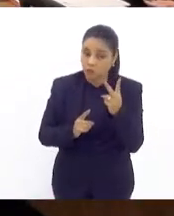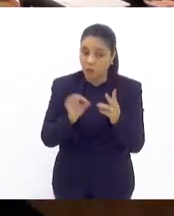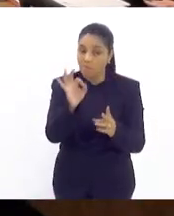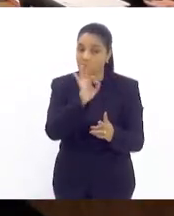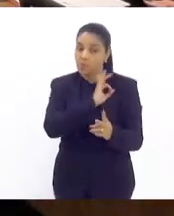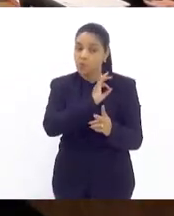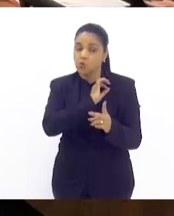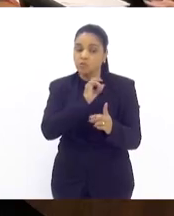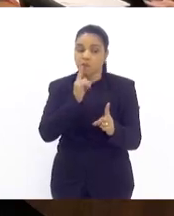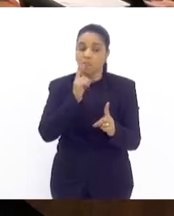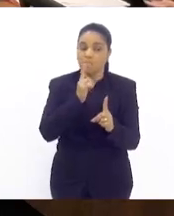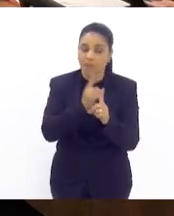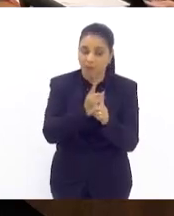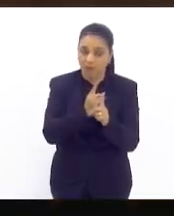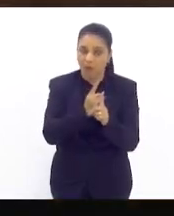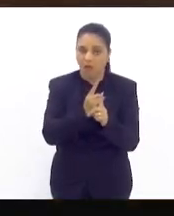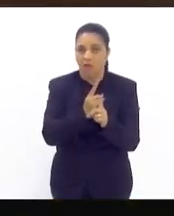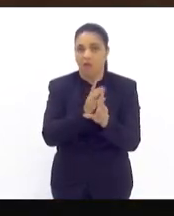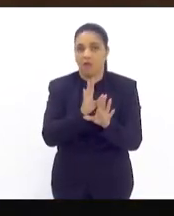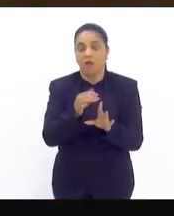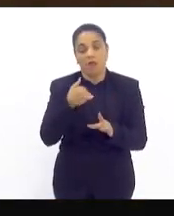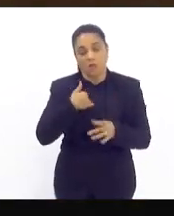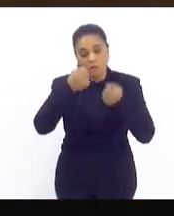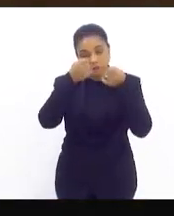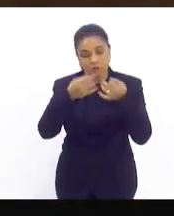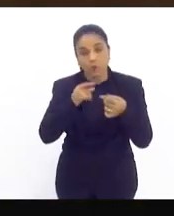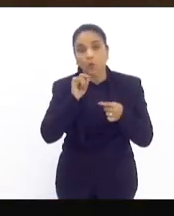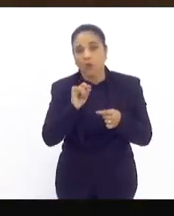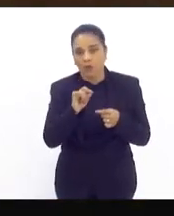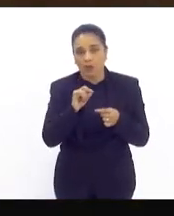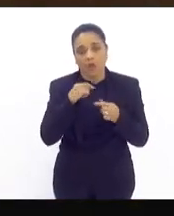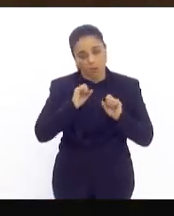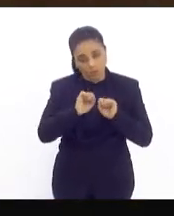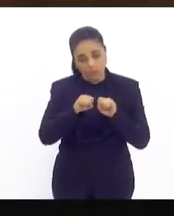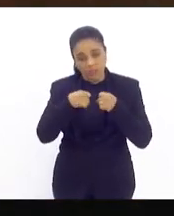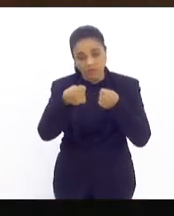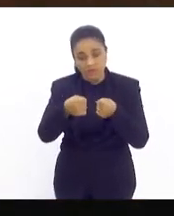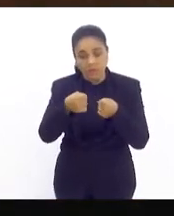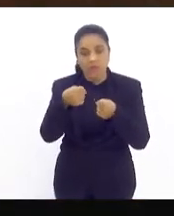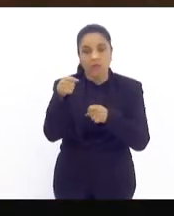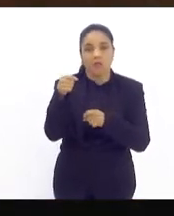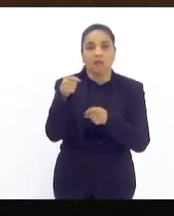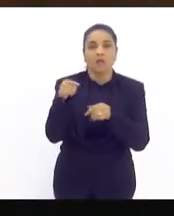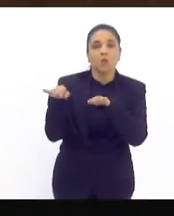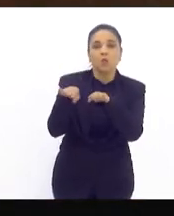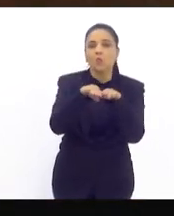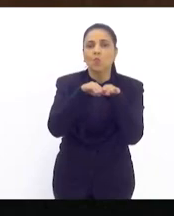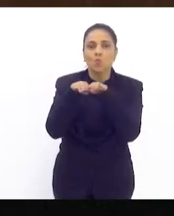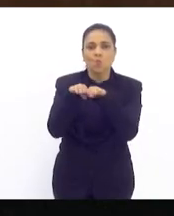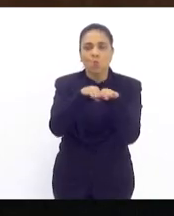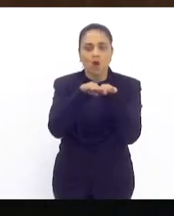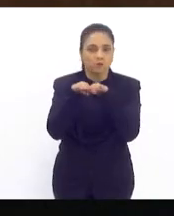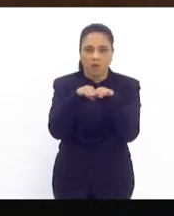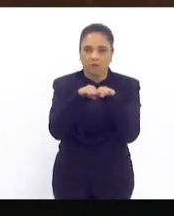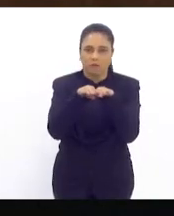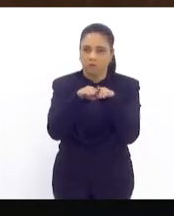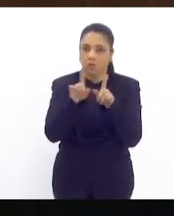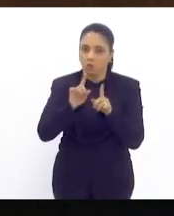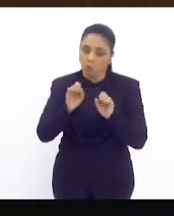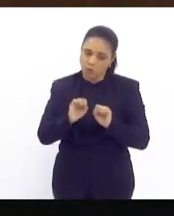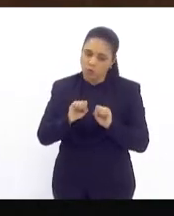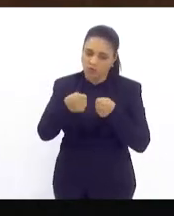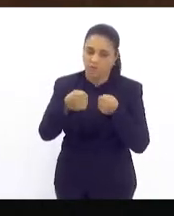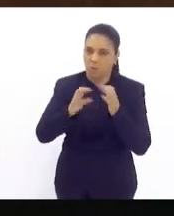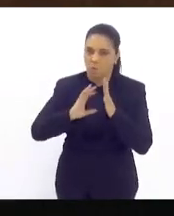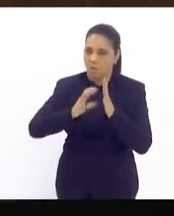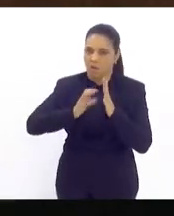daria 33%, então eu quero falar o seguinte eu vim aqui defender uma bandeira de igualdade Justamente não defendendo o partido